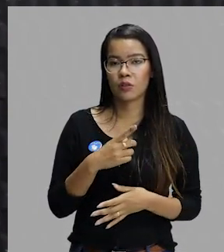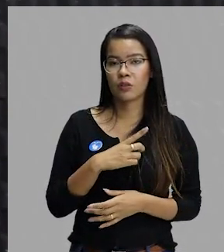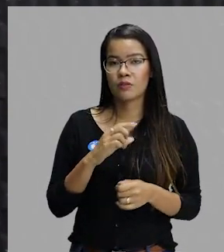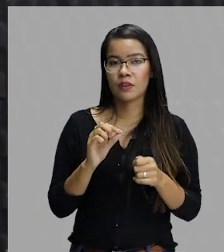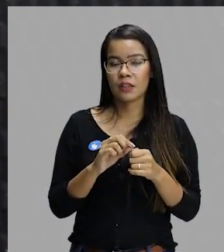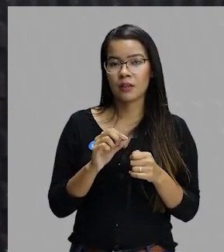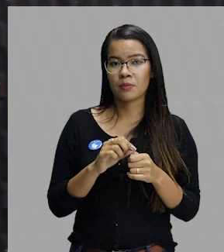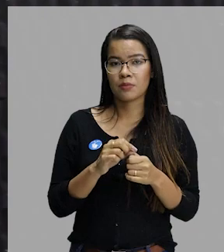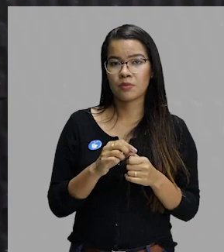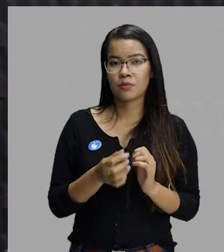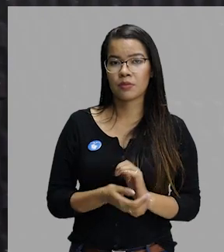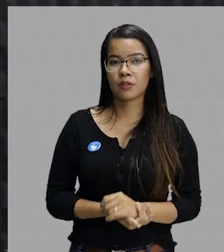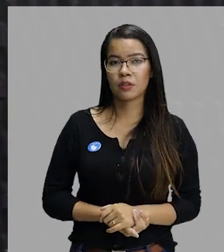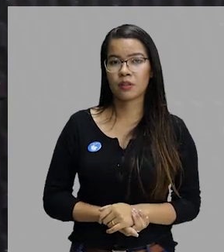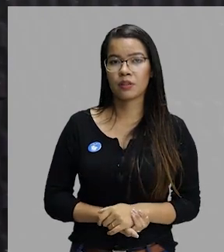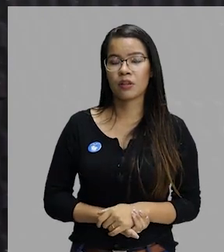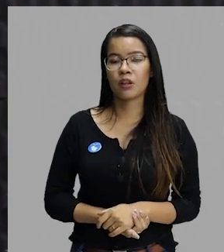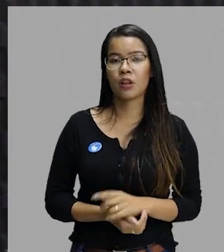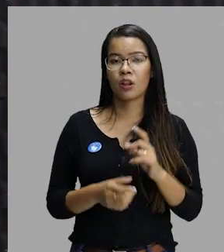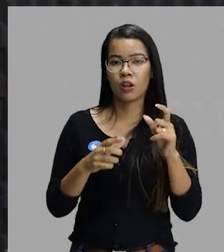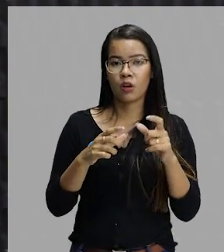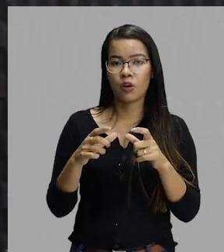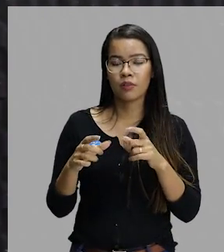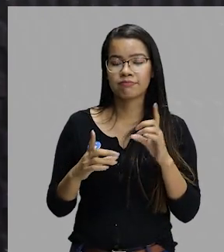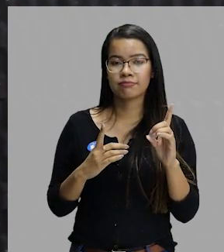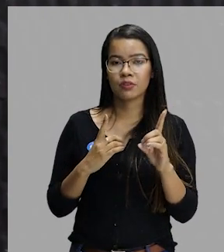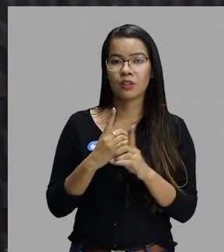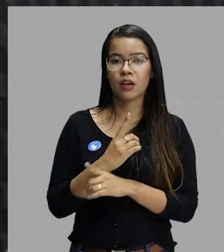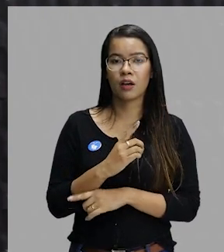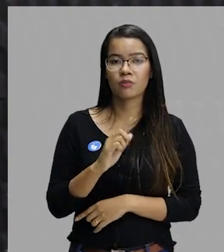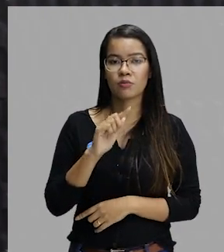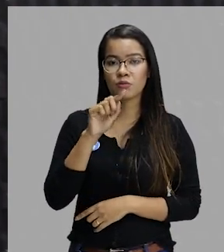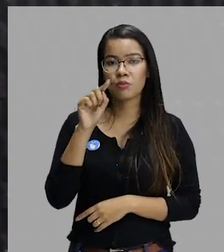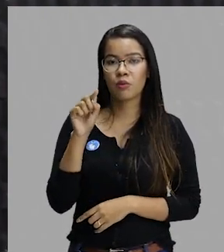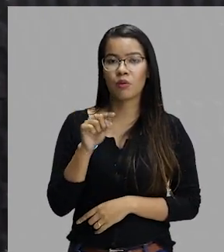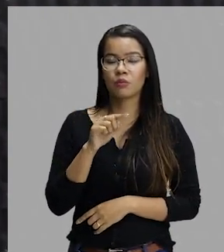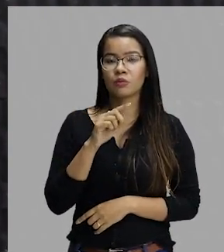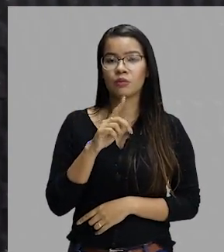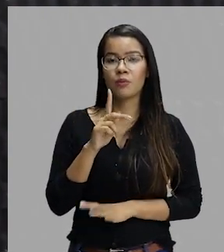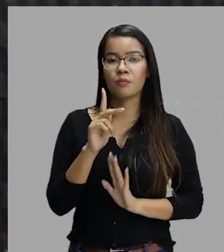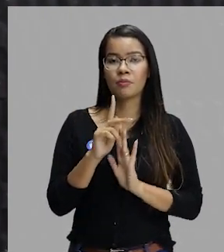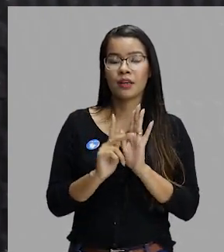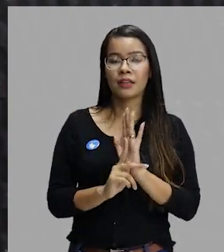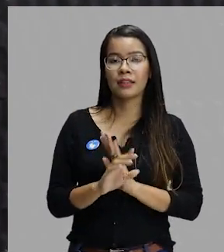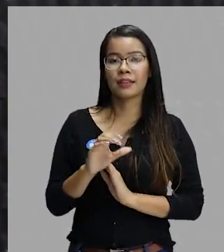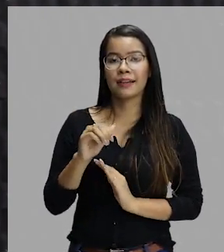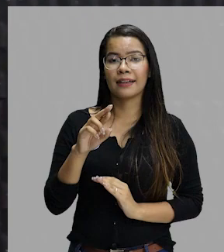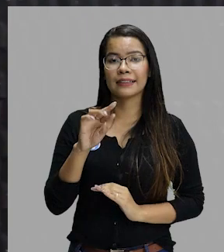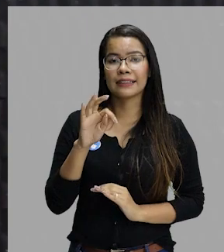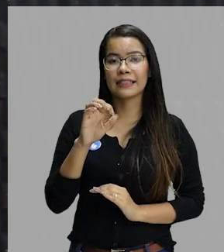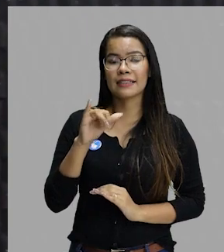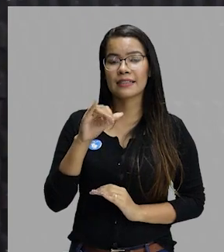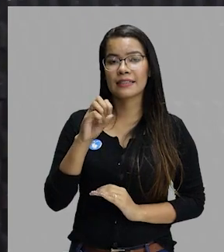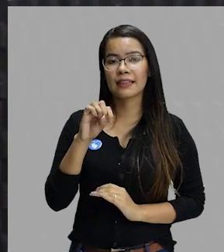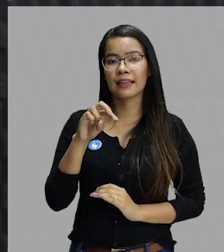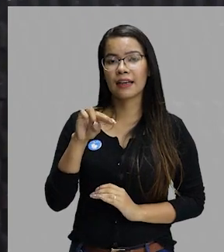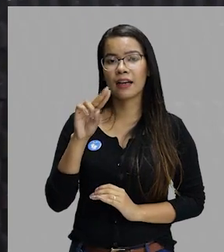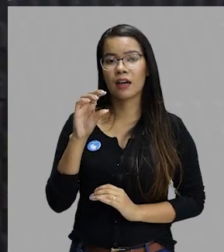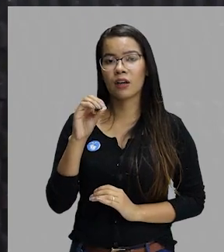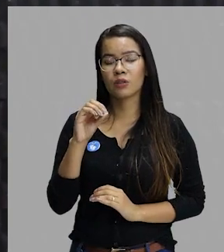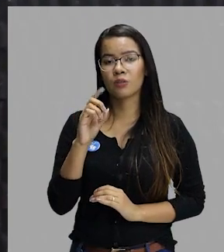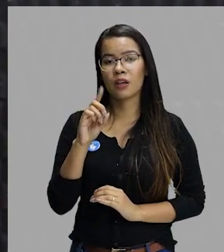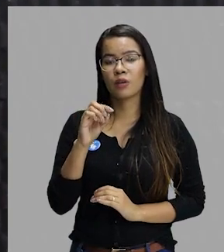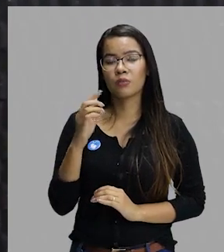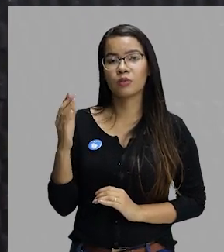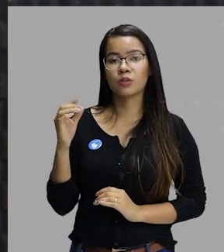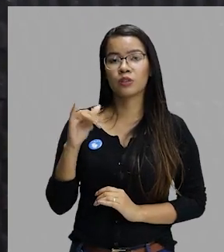agora fazer o quê? A gente vai localizar esses pontos aí no nosso plano cartesiano, né? Que é um instrumento que a gente usa